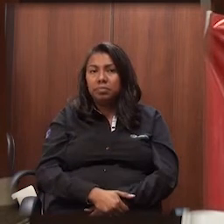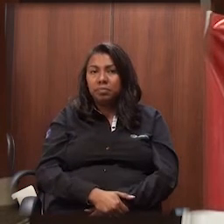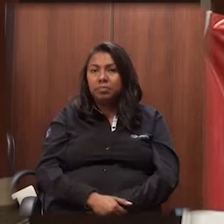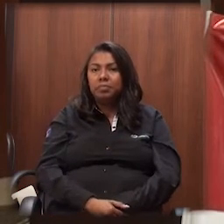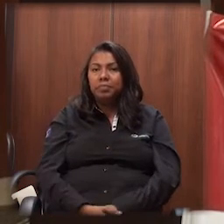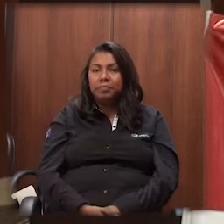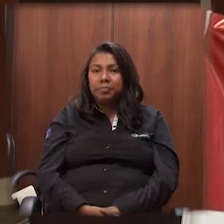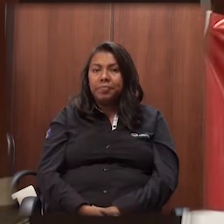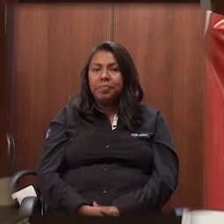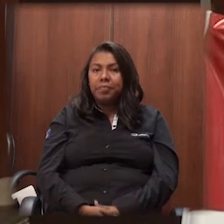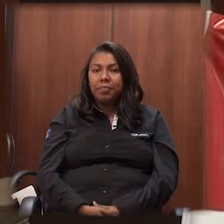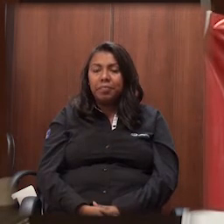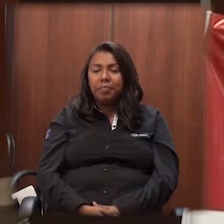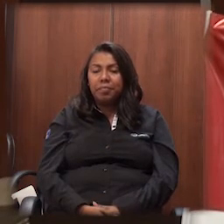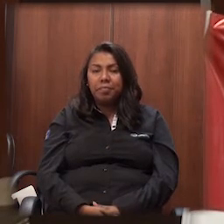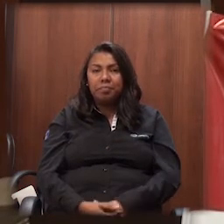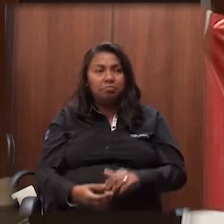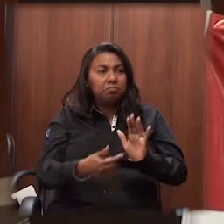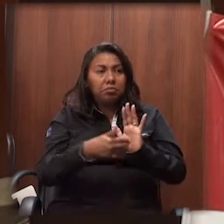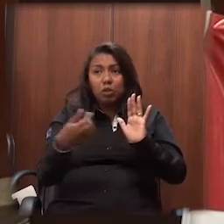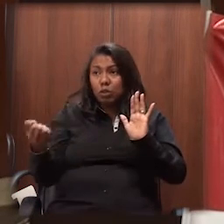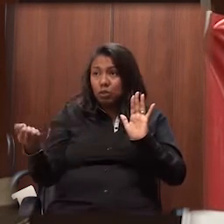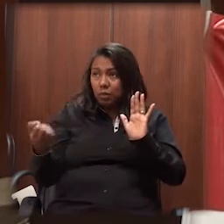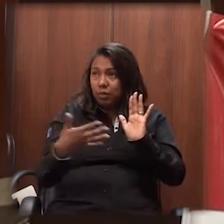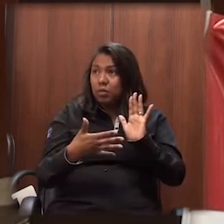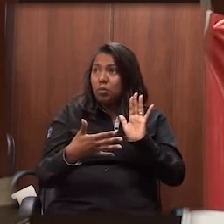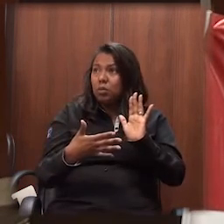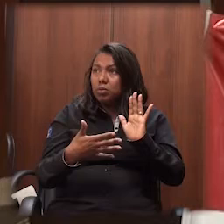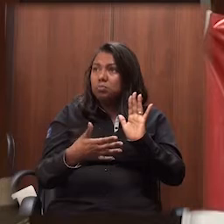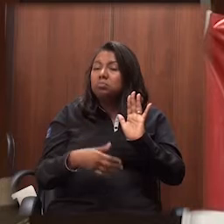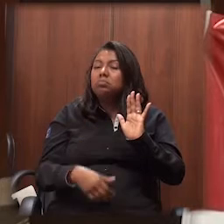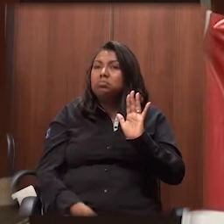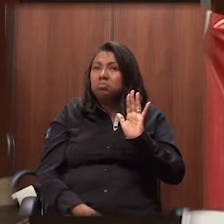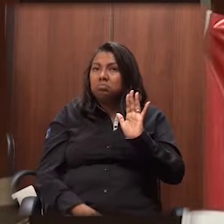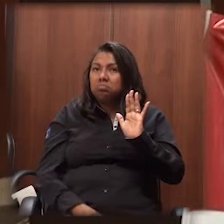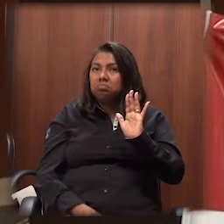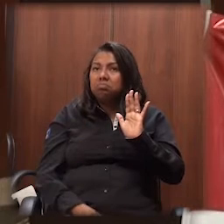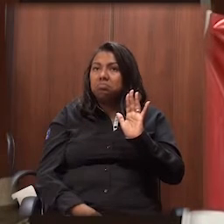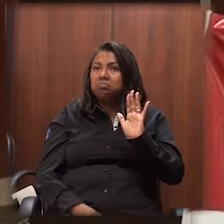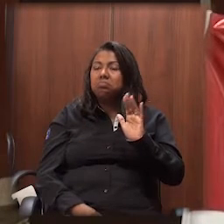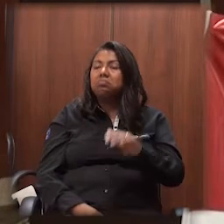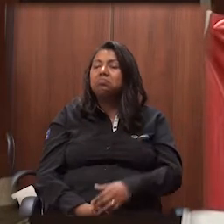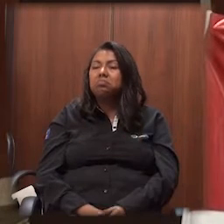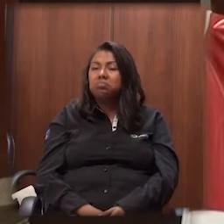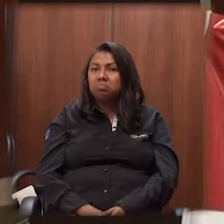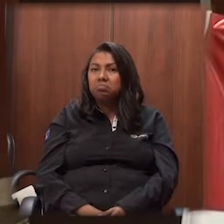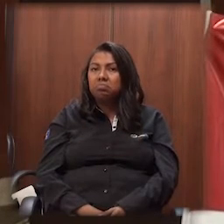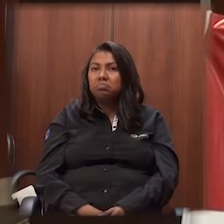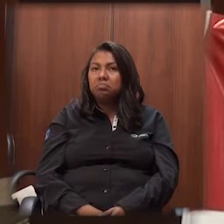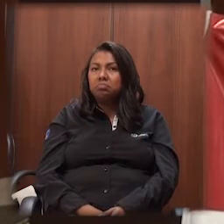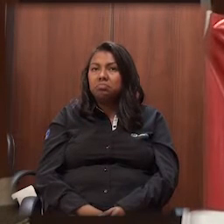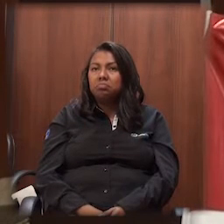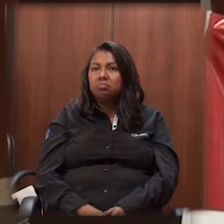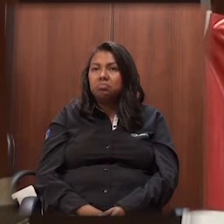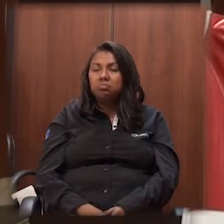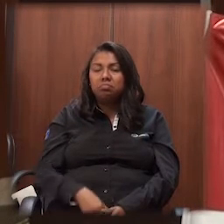ter esse caráter inovador, esse caráter vanguardista. Tá? Que singulariza,